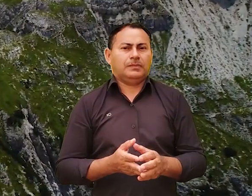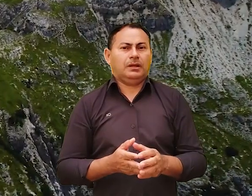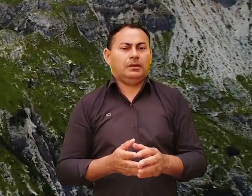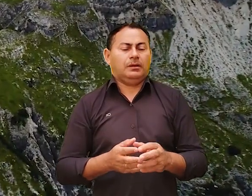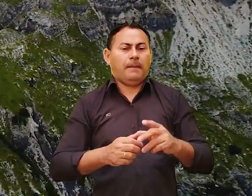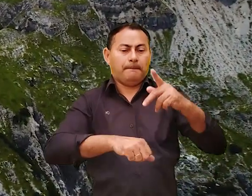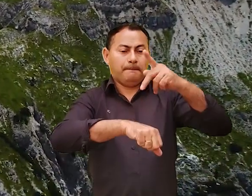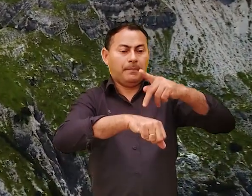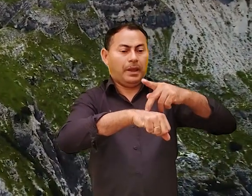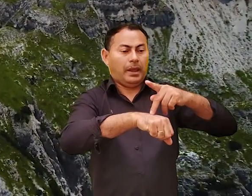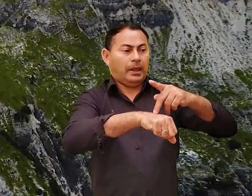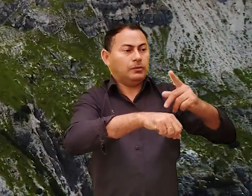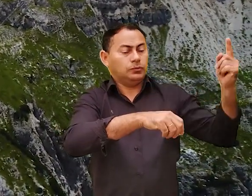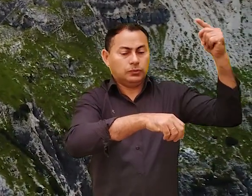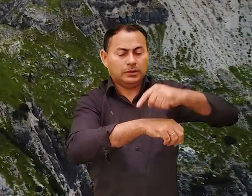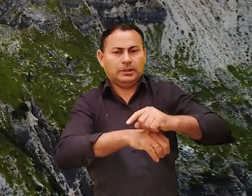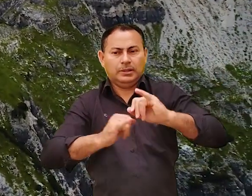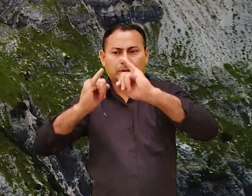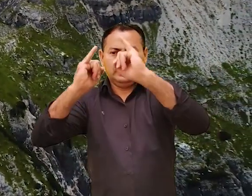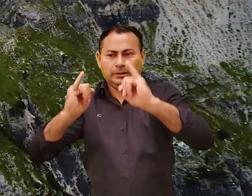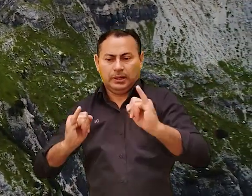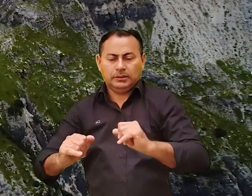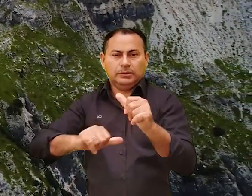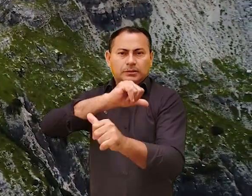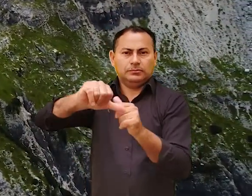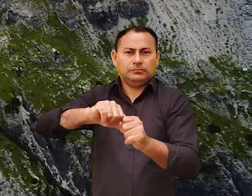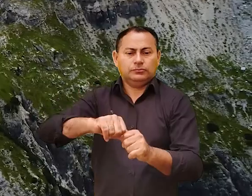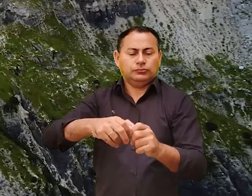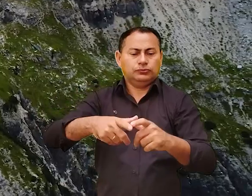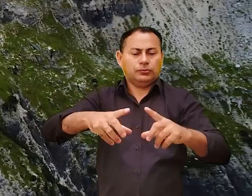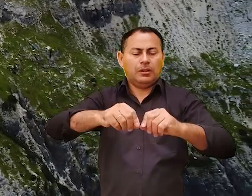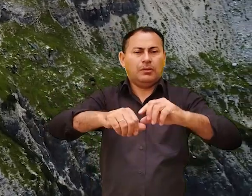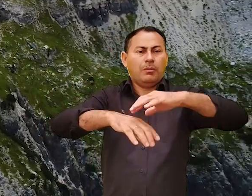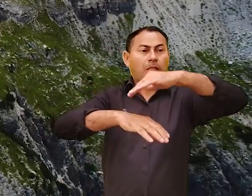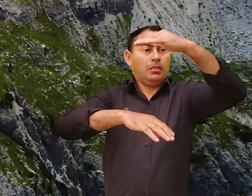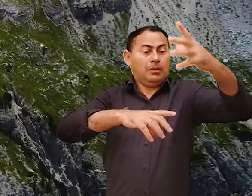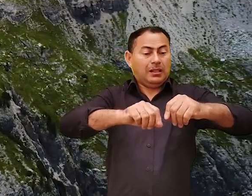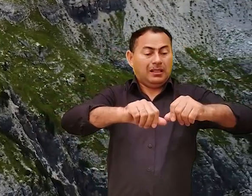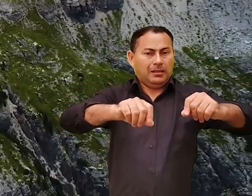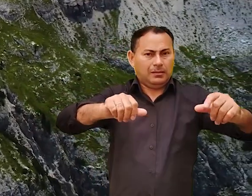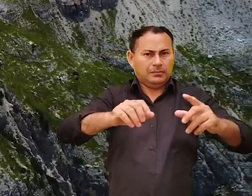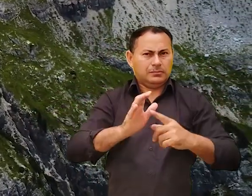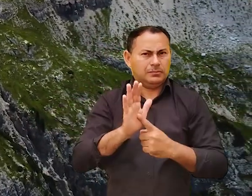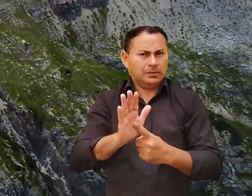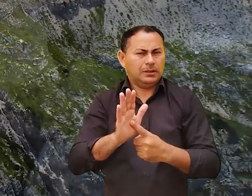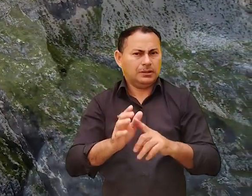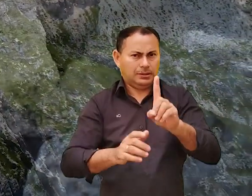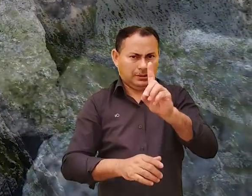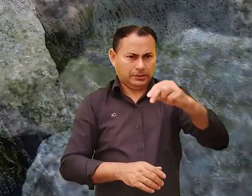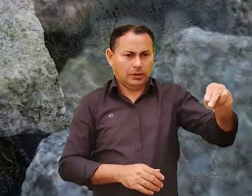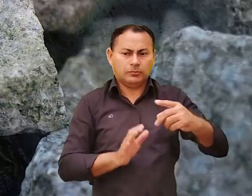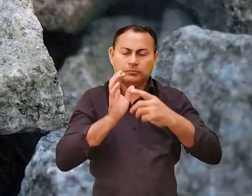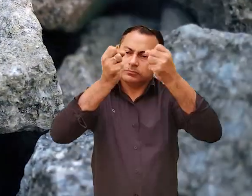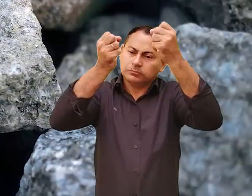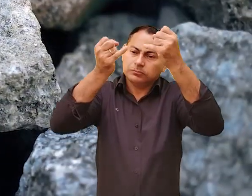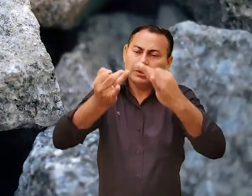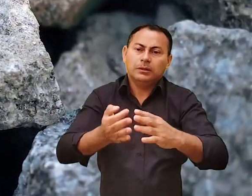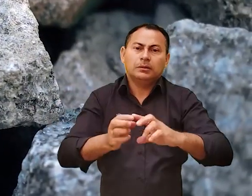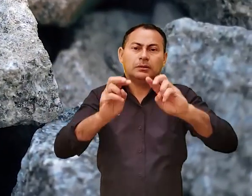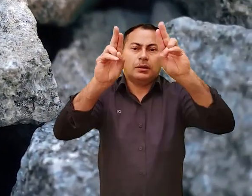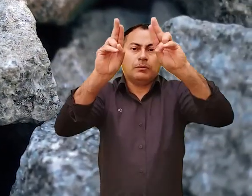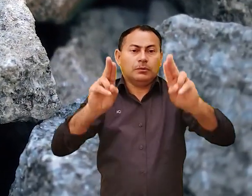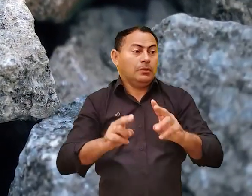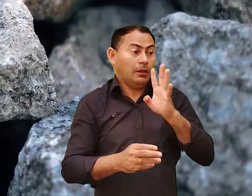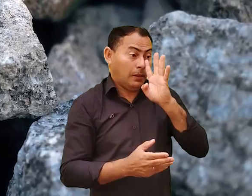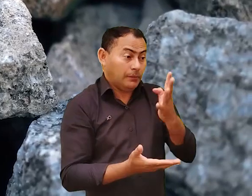Eis a grande pedra que caiu sobre a estátua e transformou-se em uma grande montanha. Aparentemente, Daniel impressionou Nabucodonosor